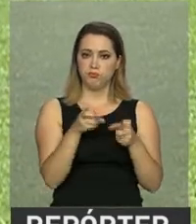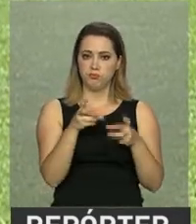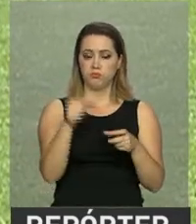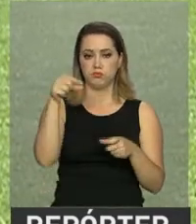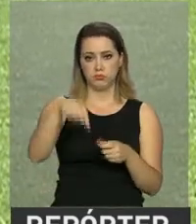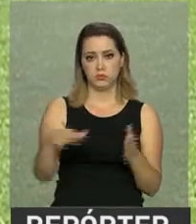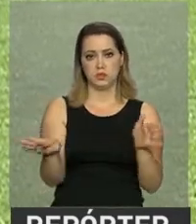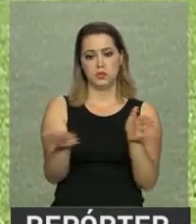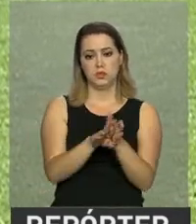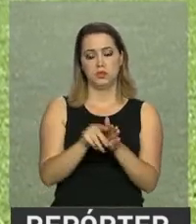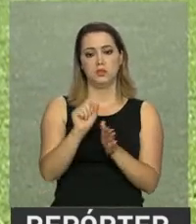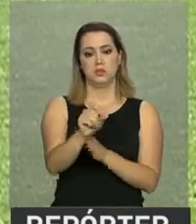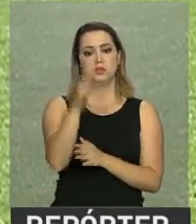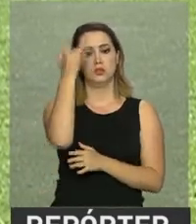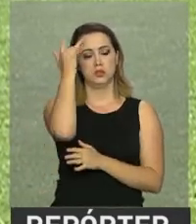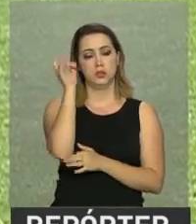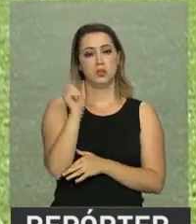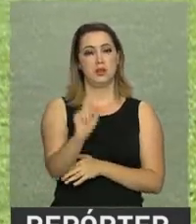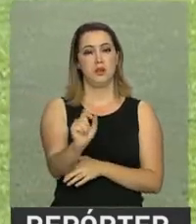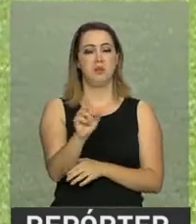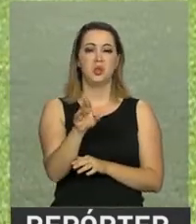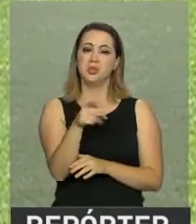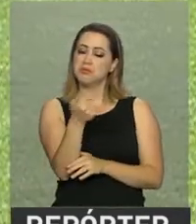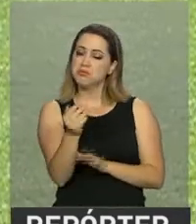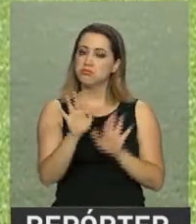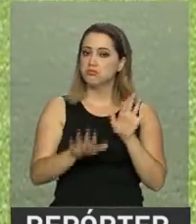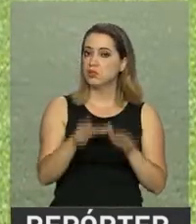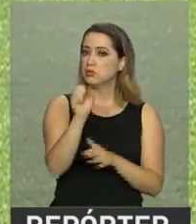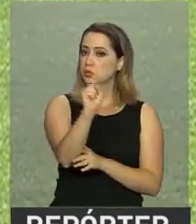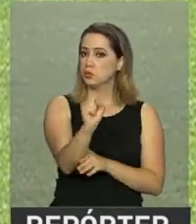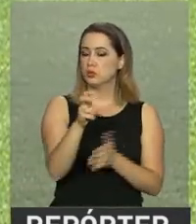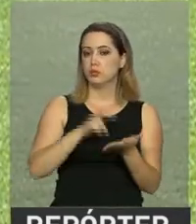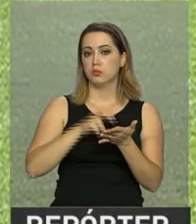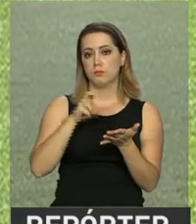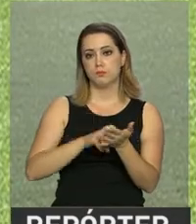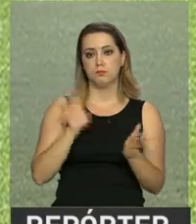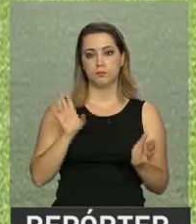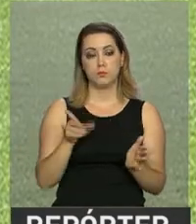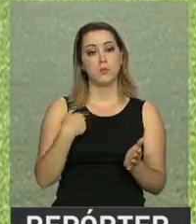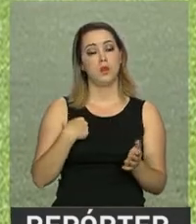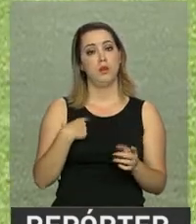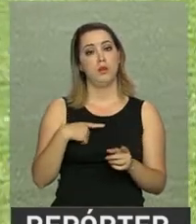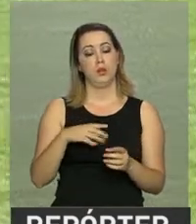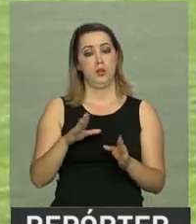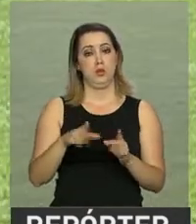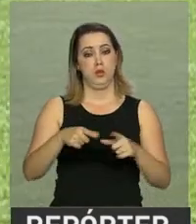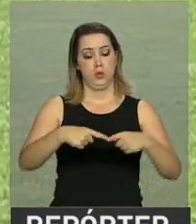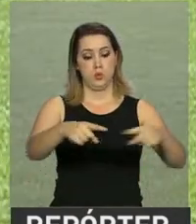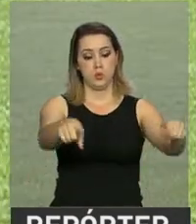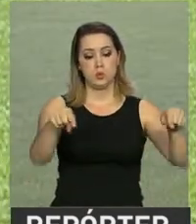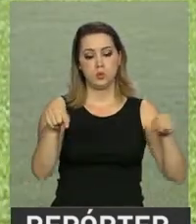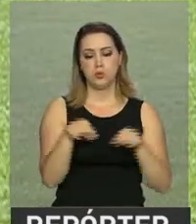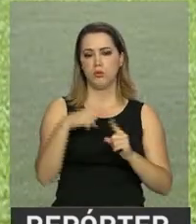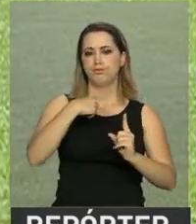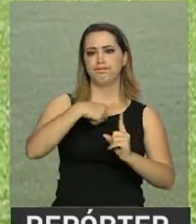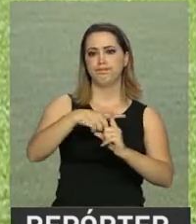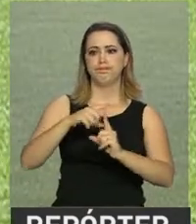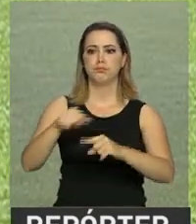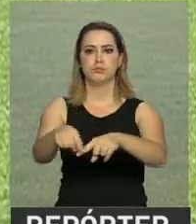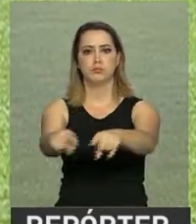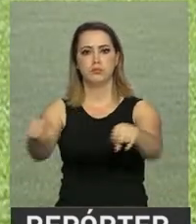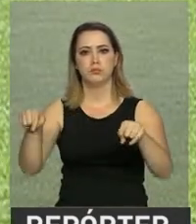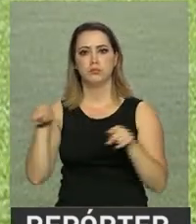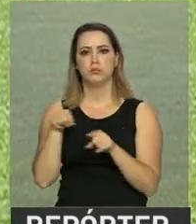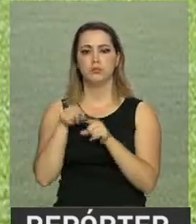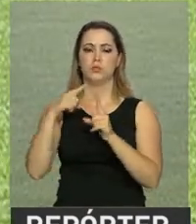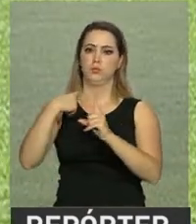aqui na cidade amanhã de manhã, entre 7 e 8 horas da manhã. Bom, os caixões vão sair do aeroporto em carro aberto, vão seguir